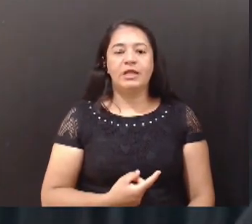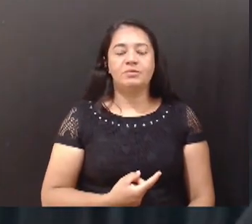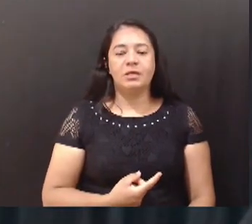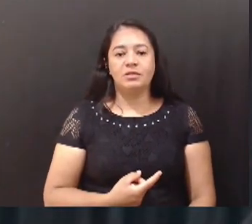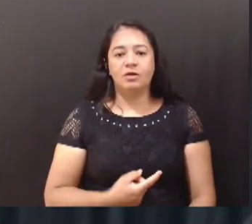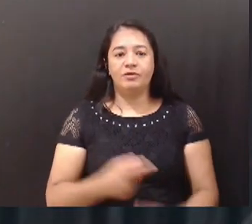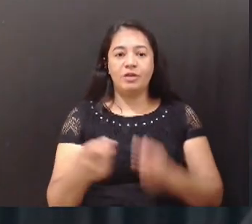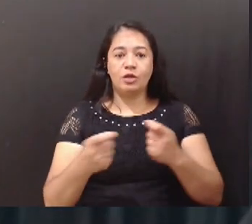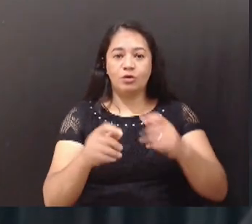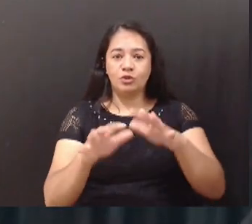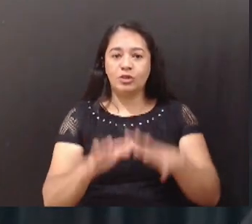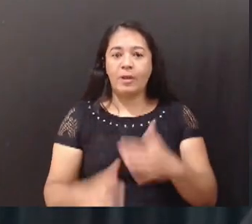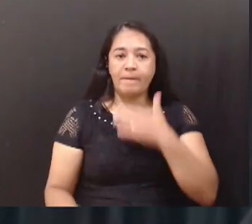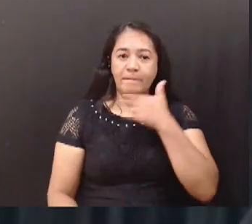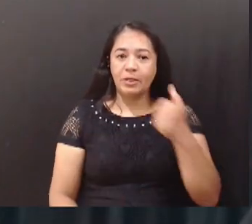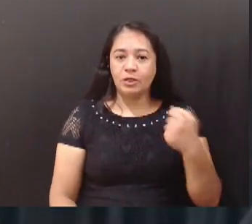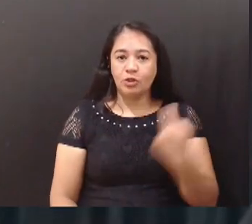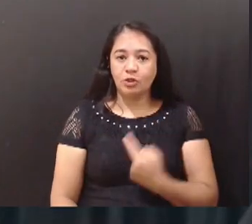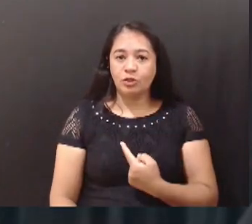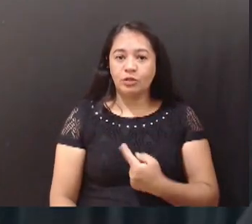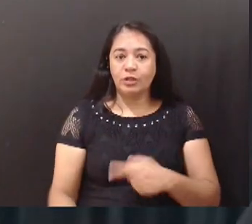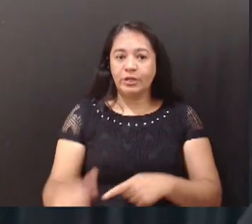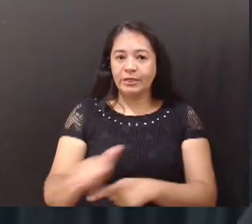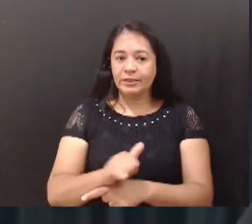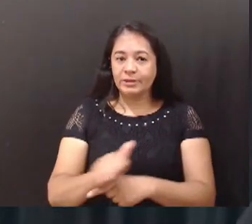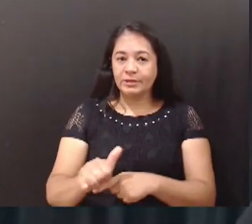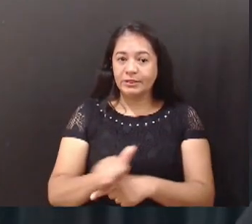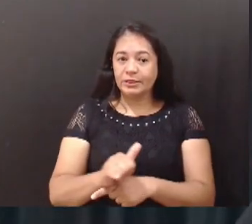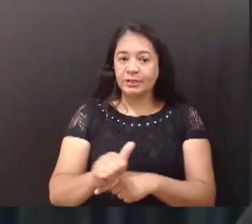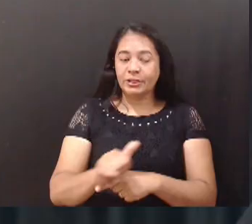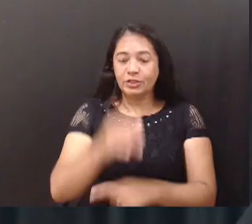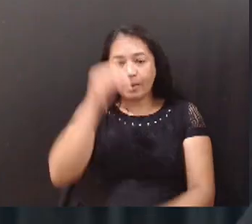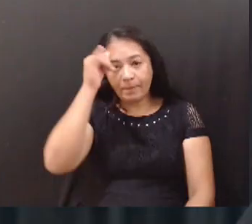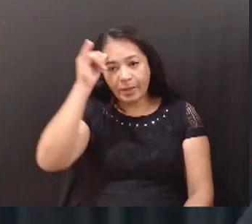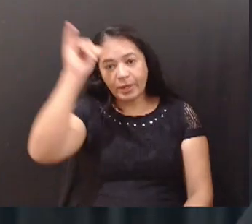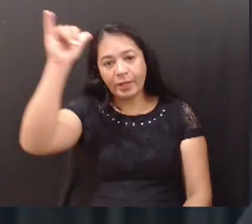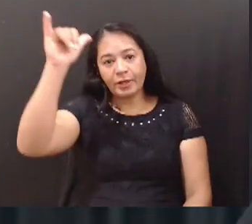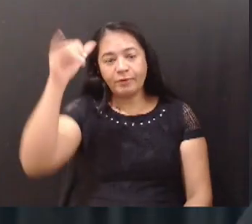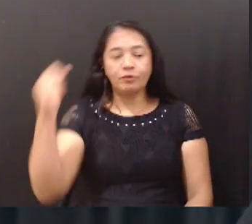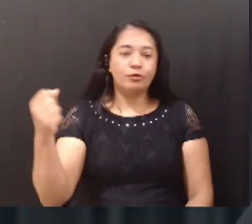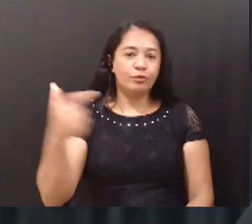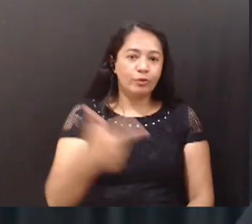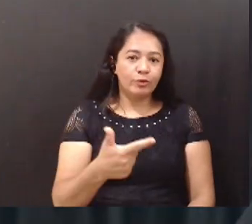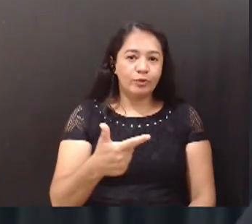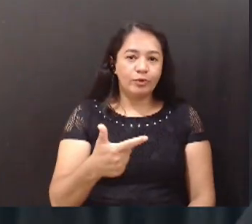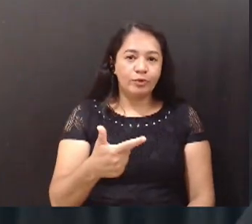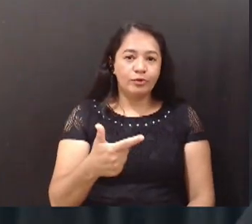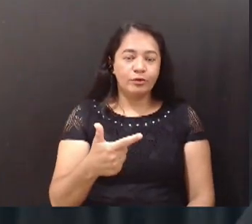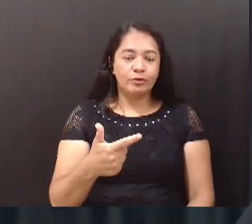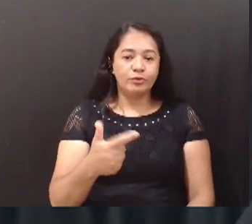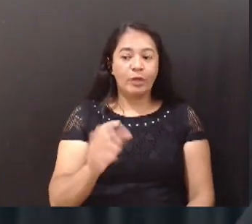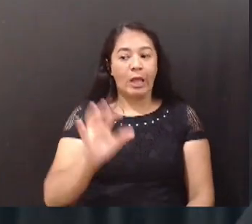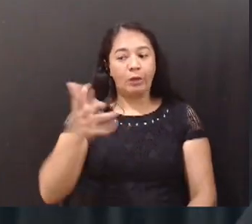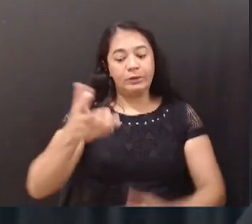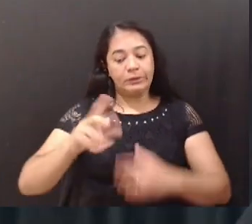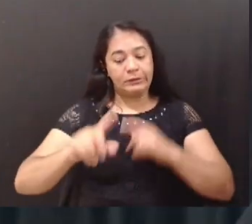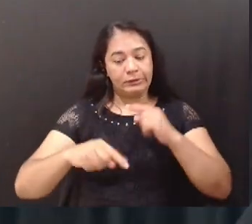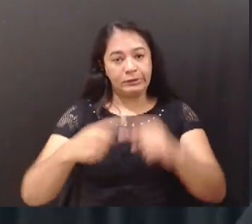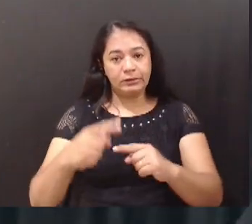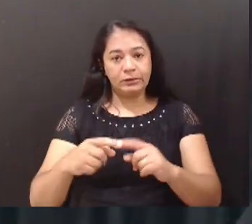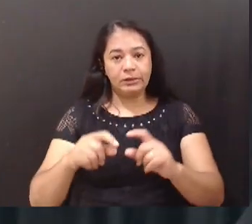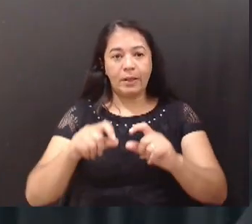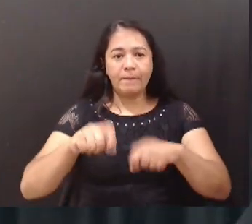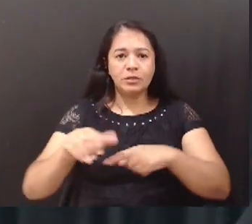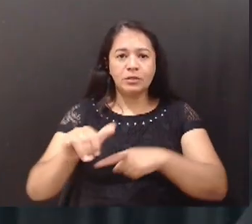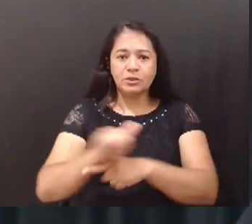melhor a gente ter estratégias preventivas do que pós-acontecimento. Dá para ter estratégias